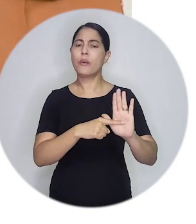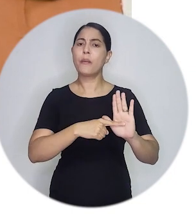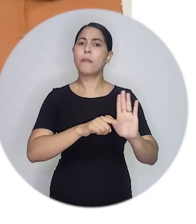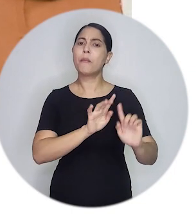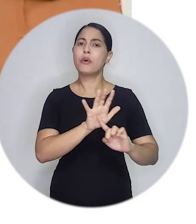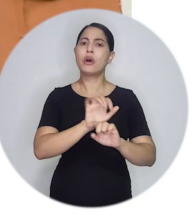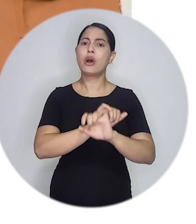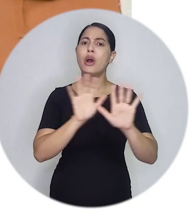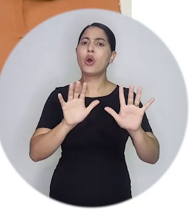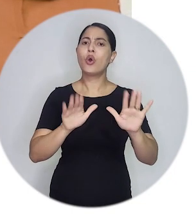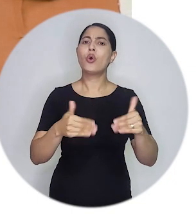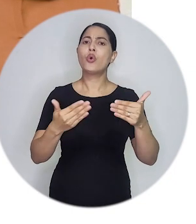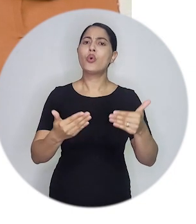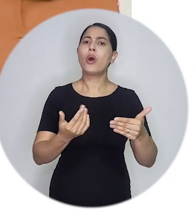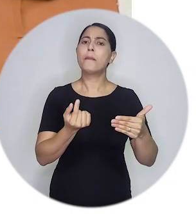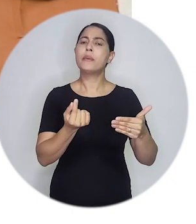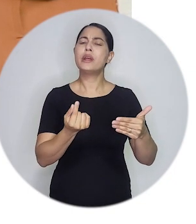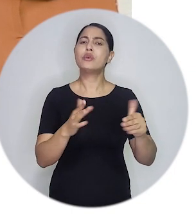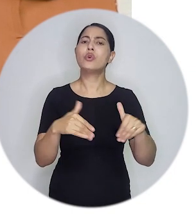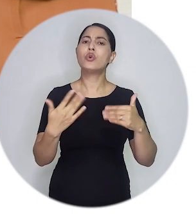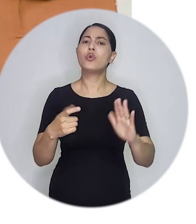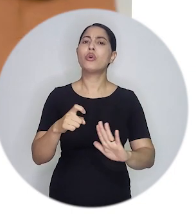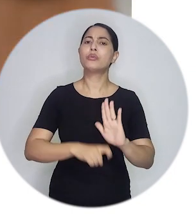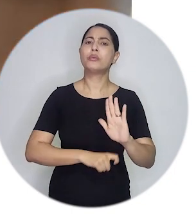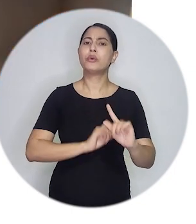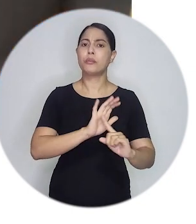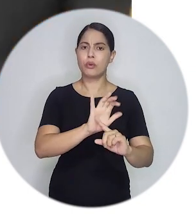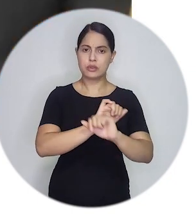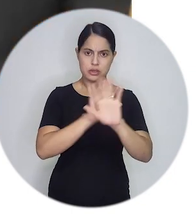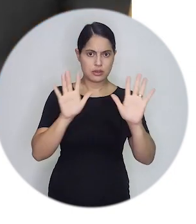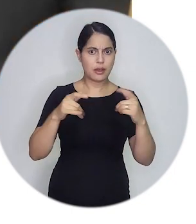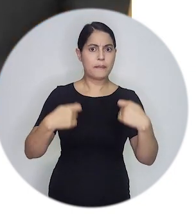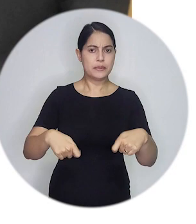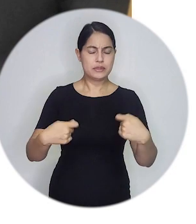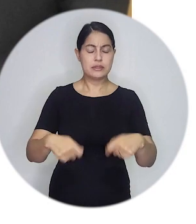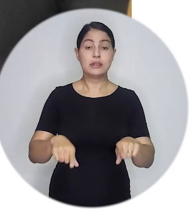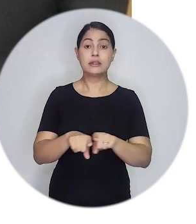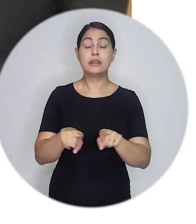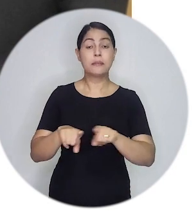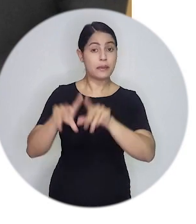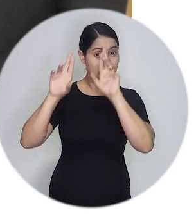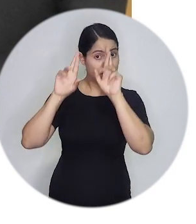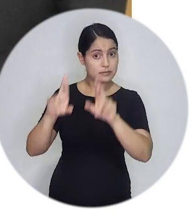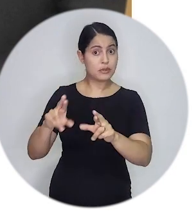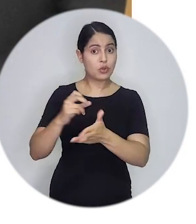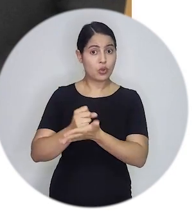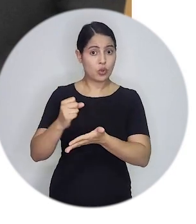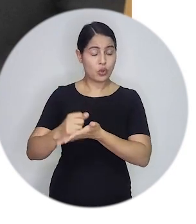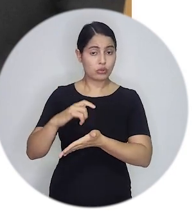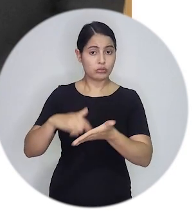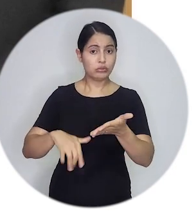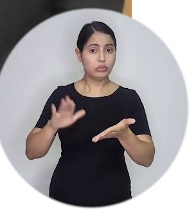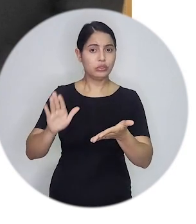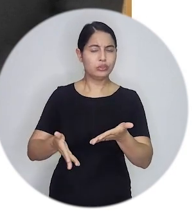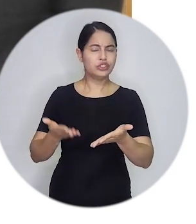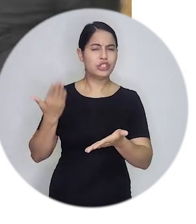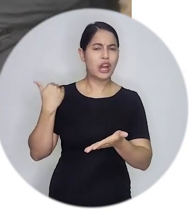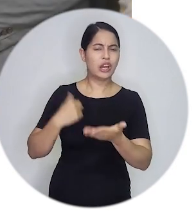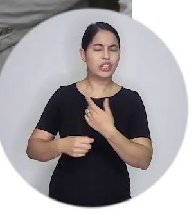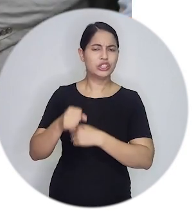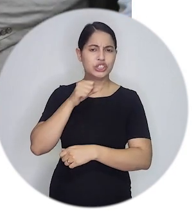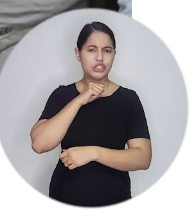do que é preço, do que é o tributo, e, por fim, para aqueles contratos antigos, que se respeite o direito adquirido e que aqueles